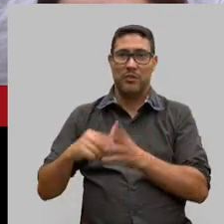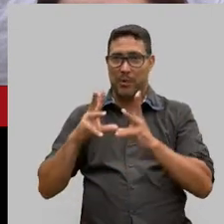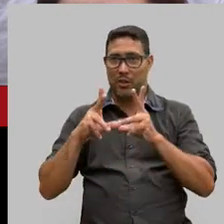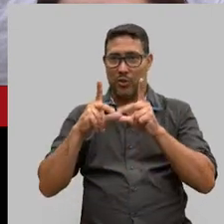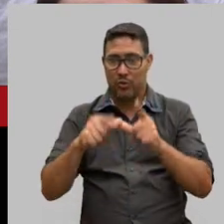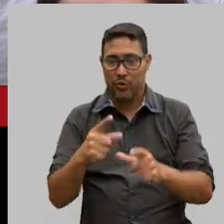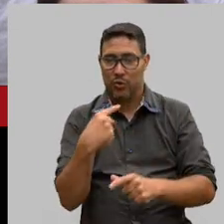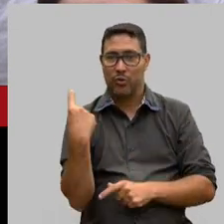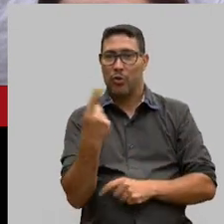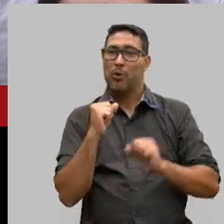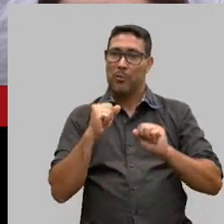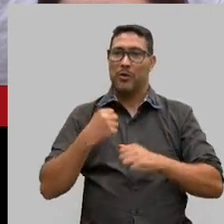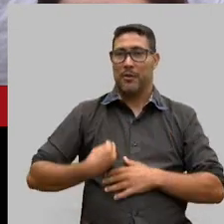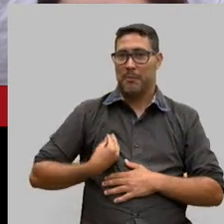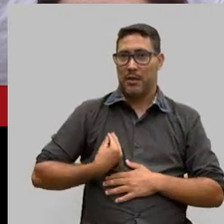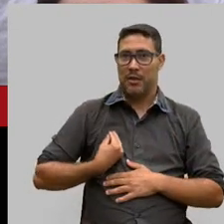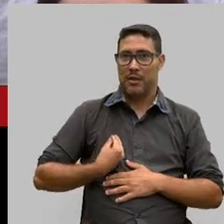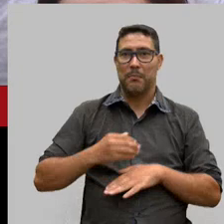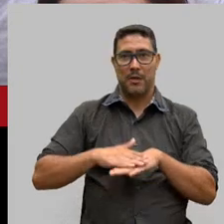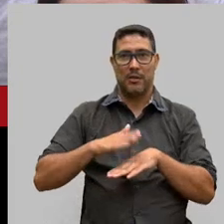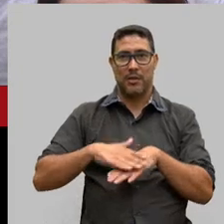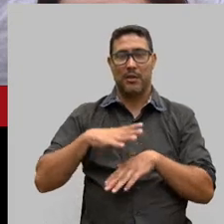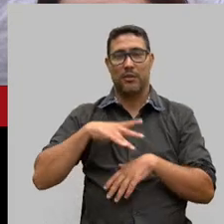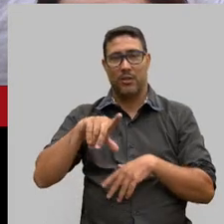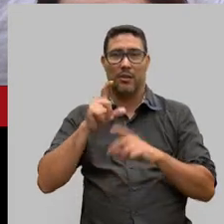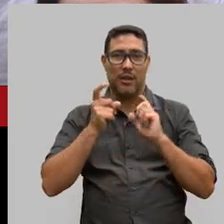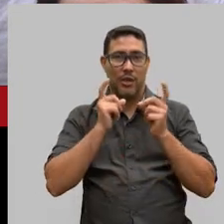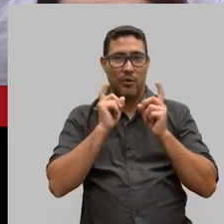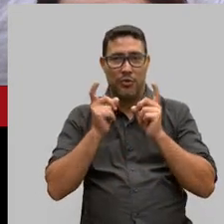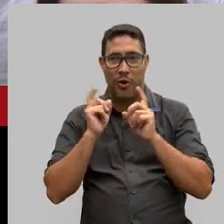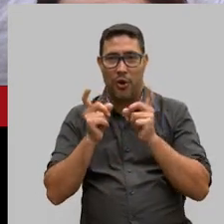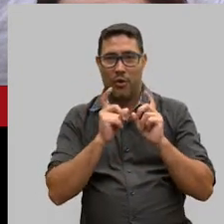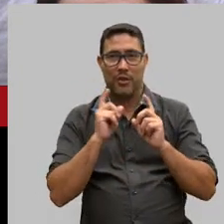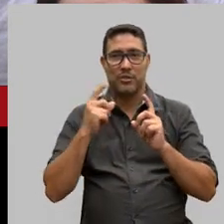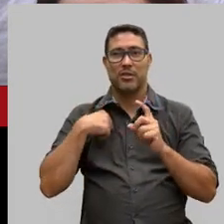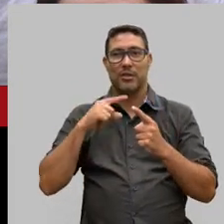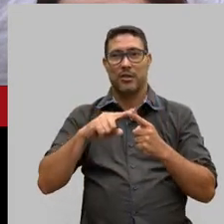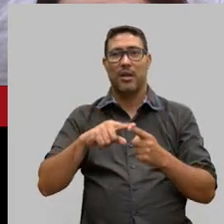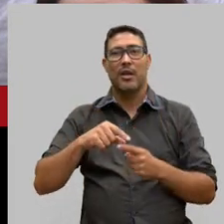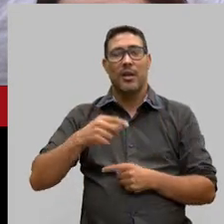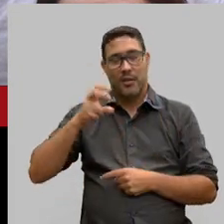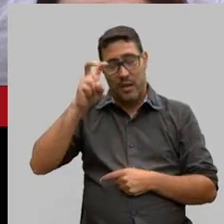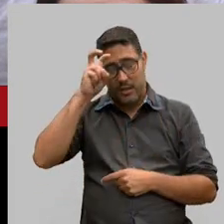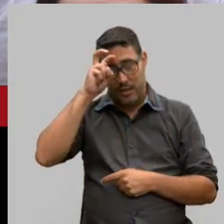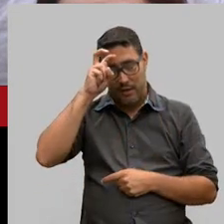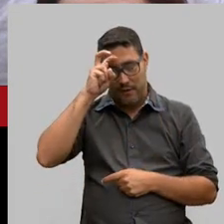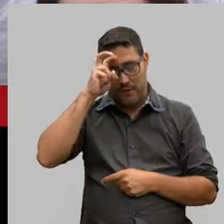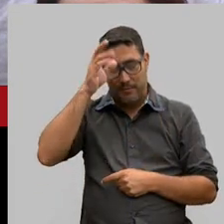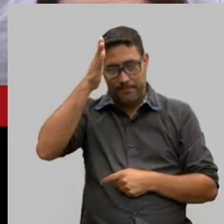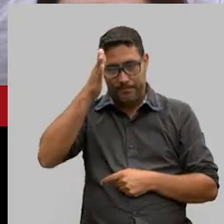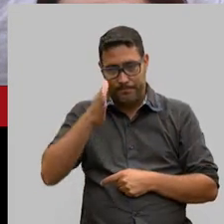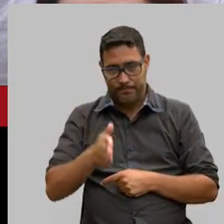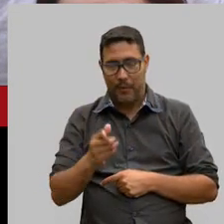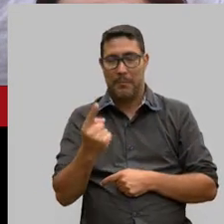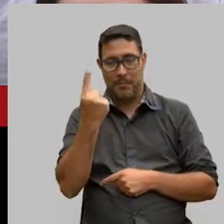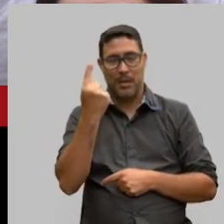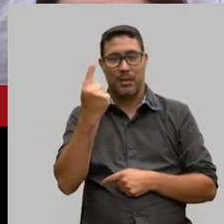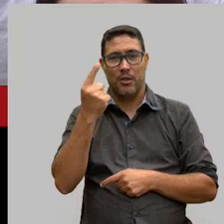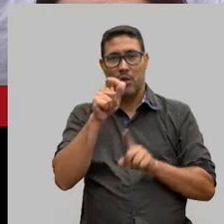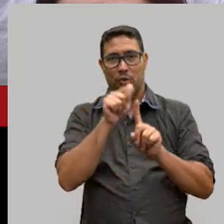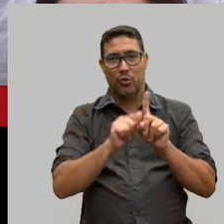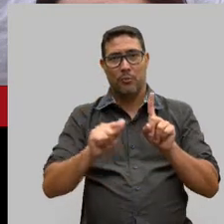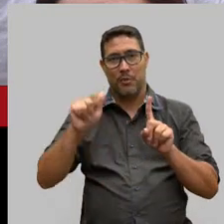participar das nossas reuniões eh nós temos reuniões toda primeira quinta-feira do mês na sede do Conselho Estadual de